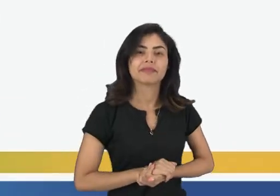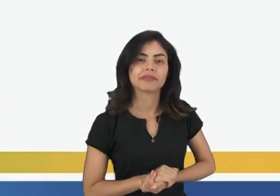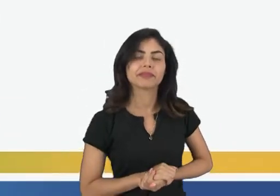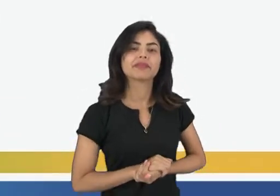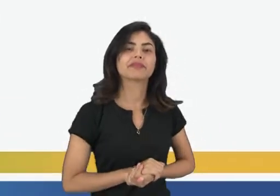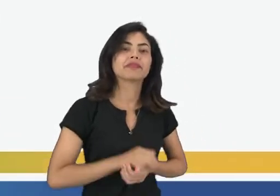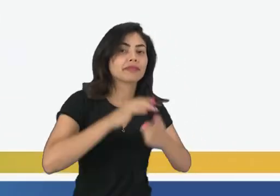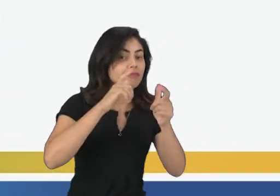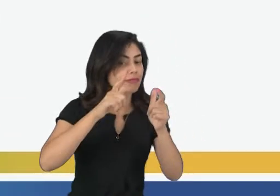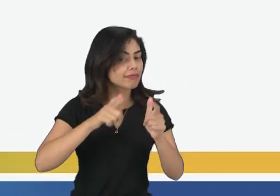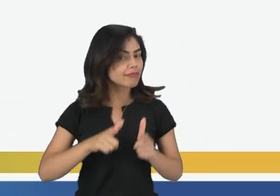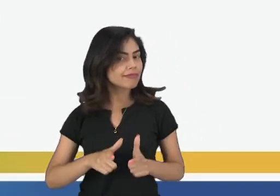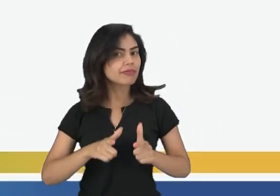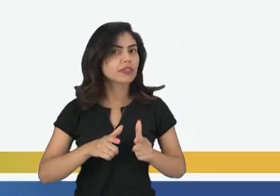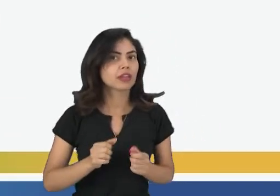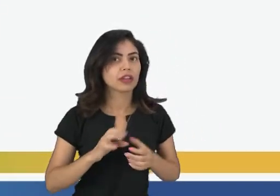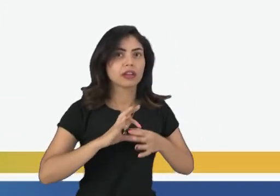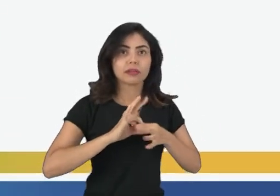Um lugar